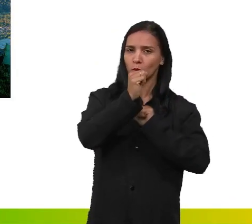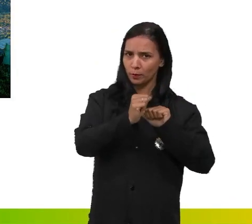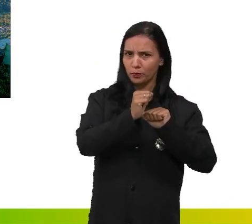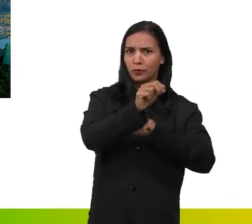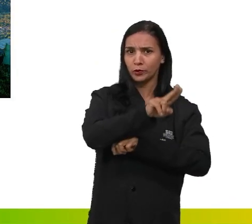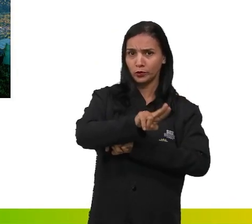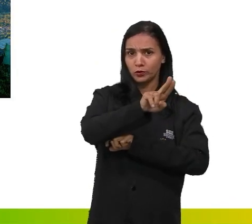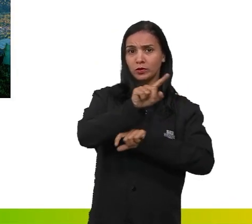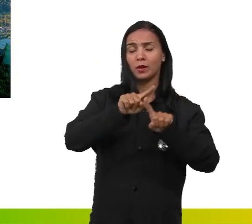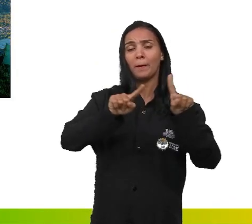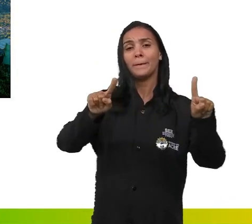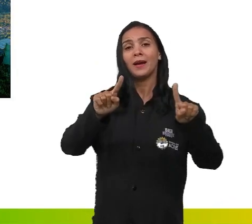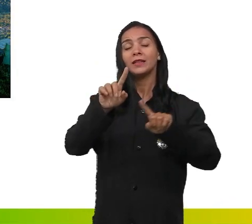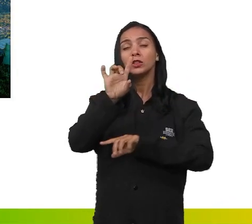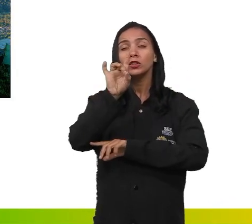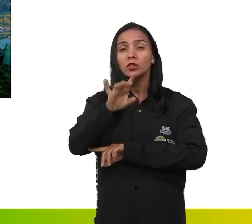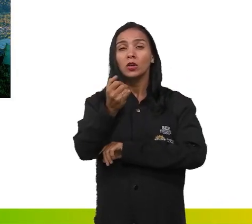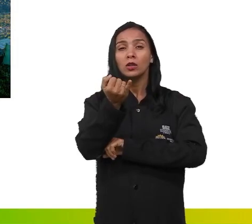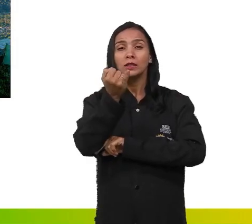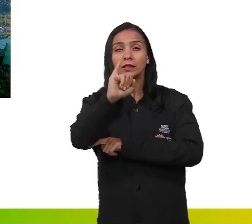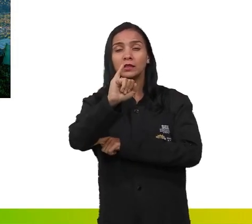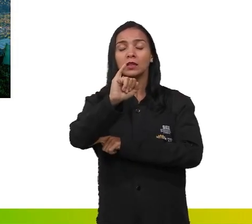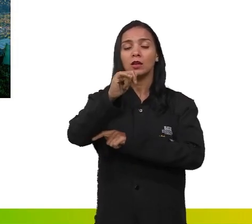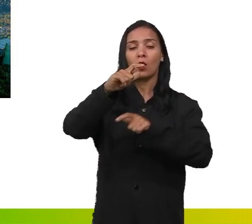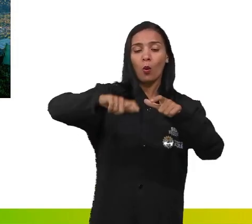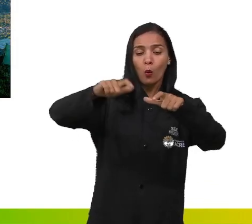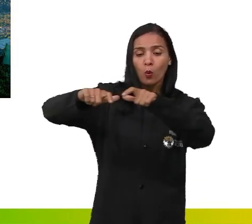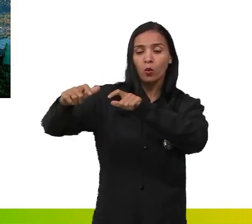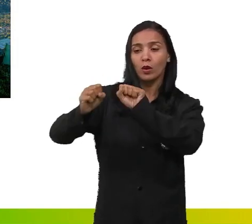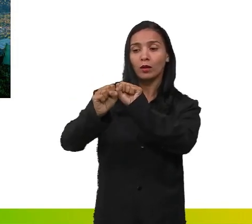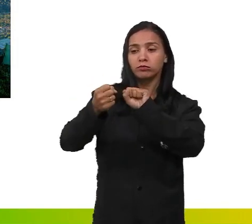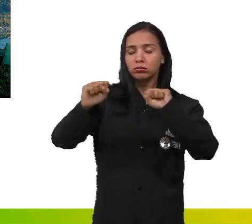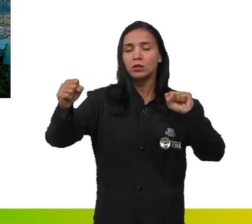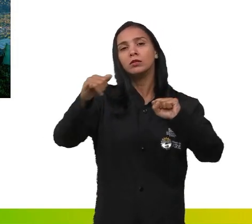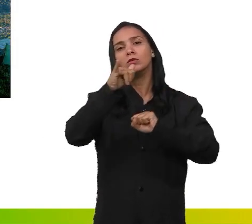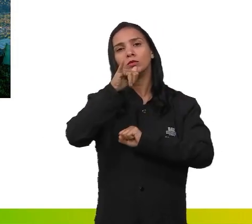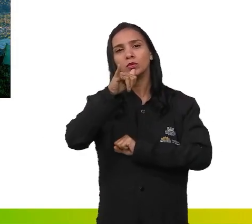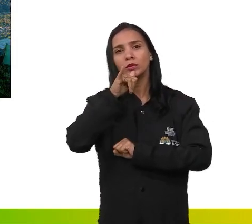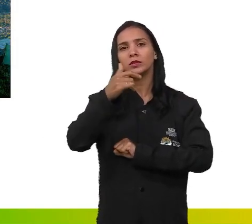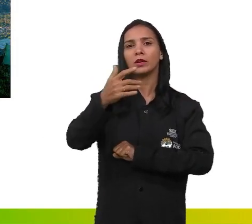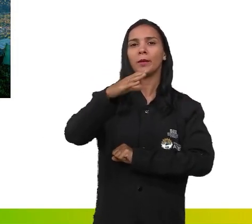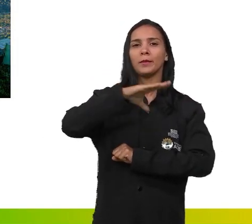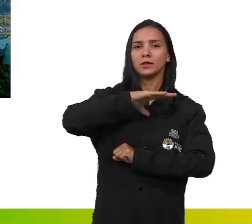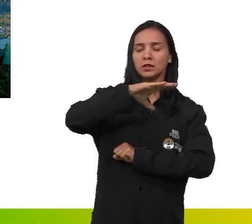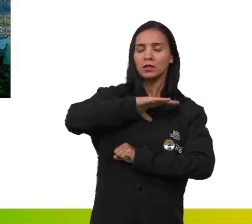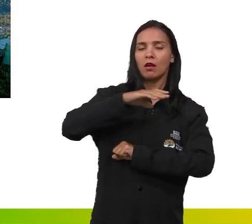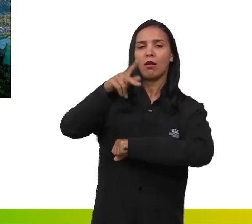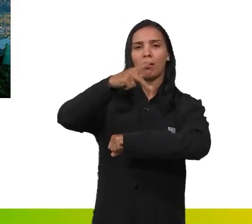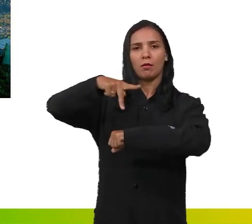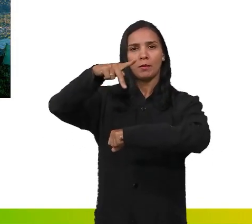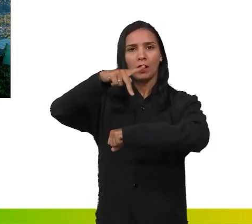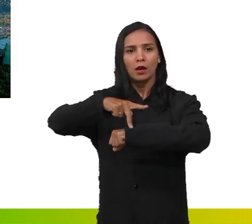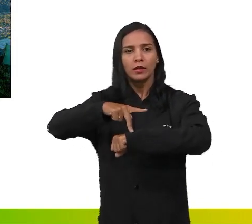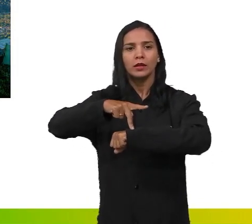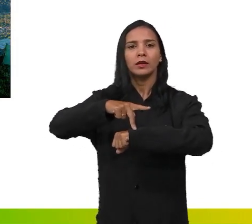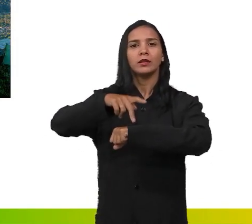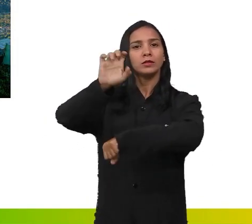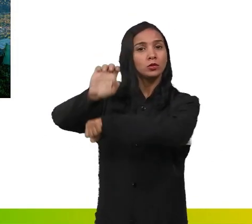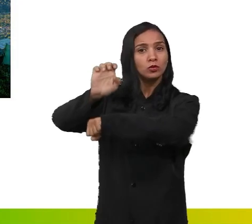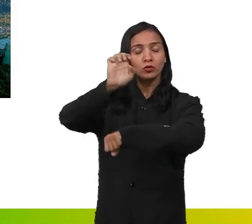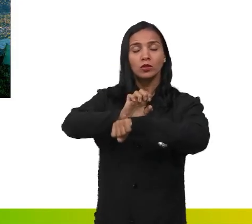de locais maiores, como cidades, países, estados, parte de uma casa,